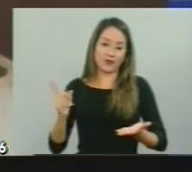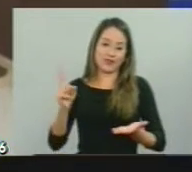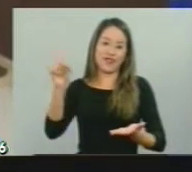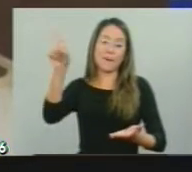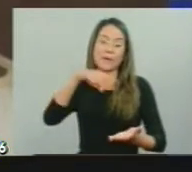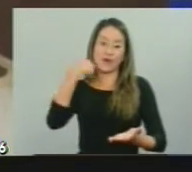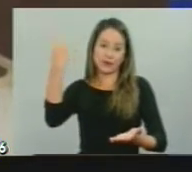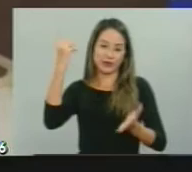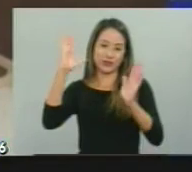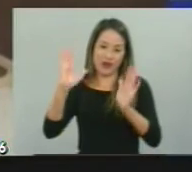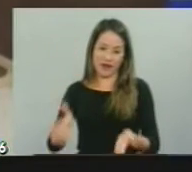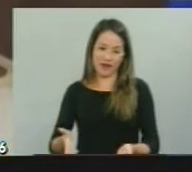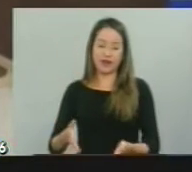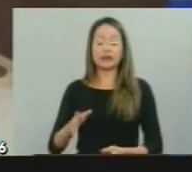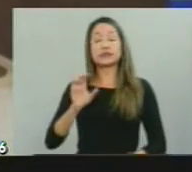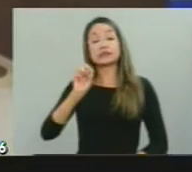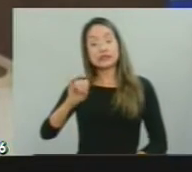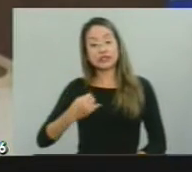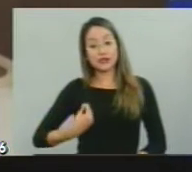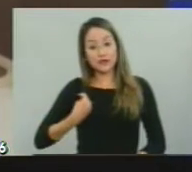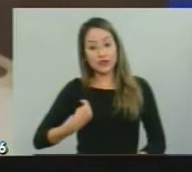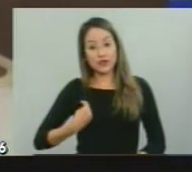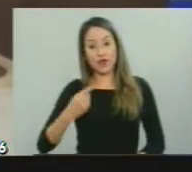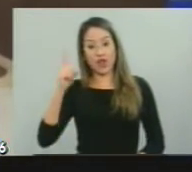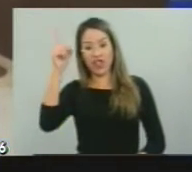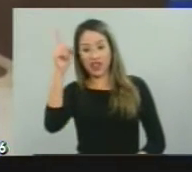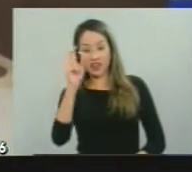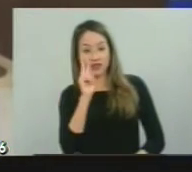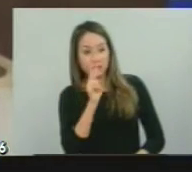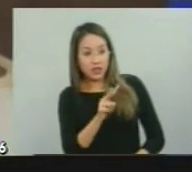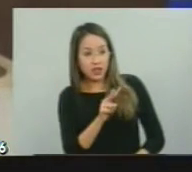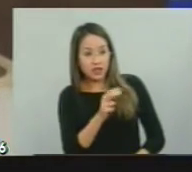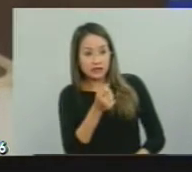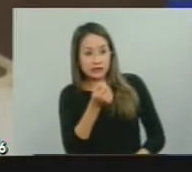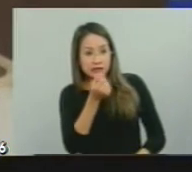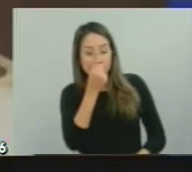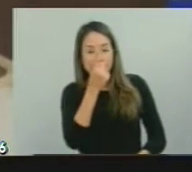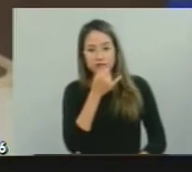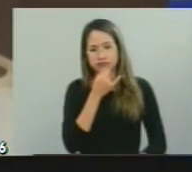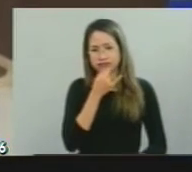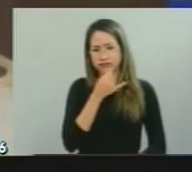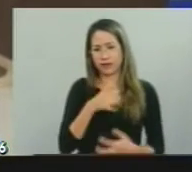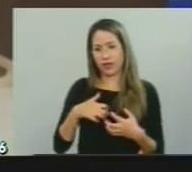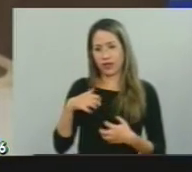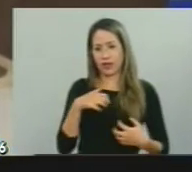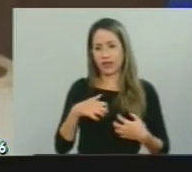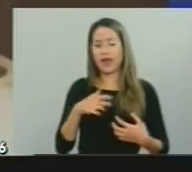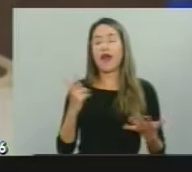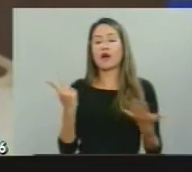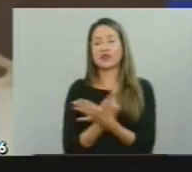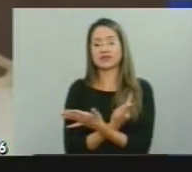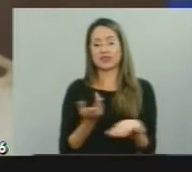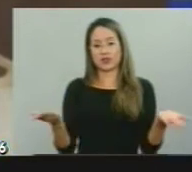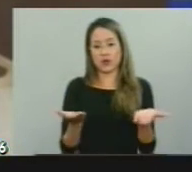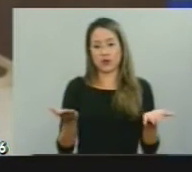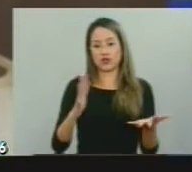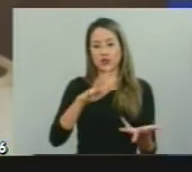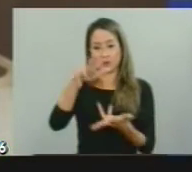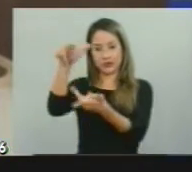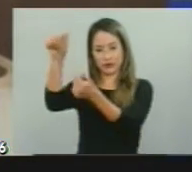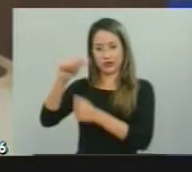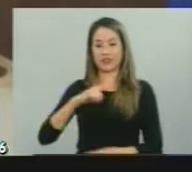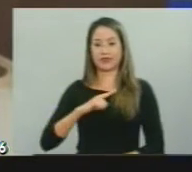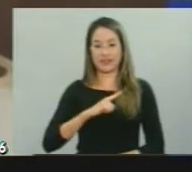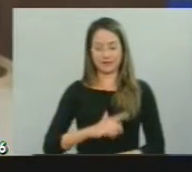sobretudo, um sentido de pilhagem do que é público, de assalto ao